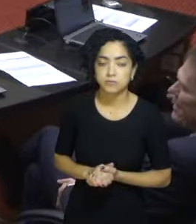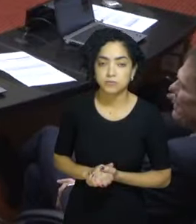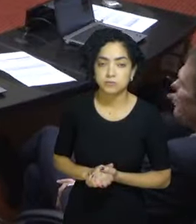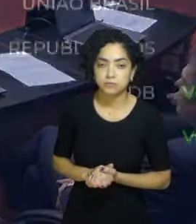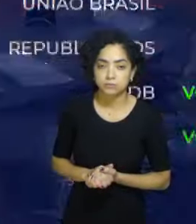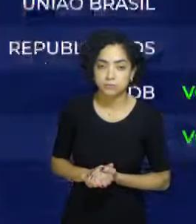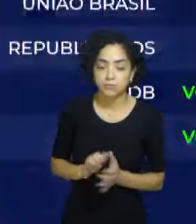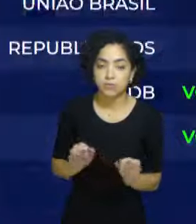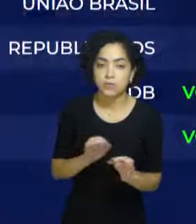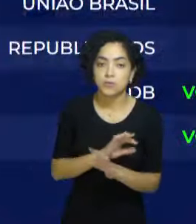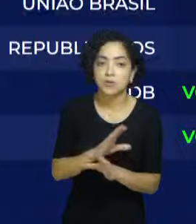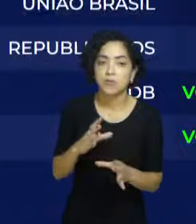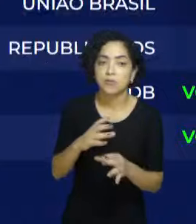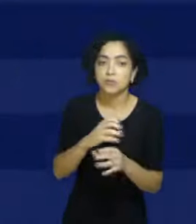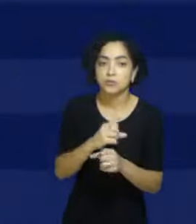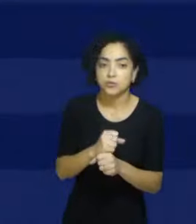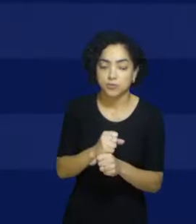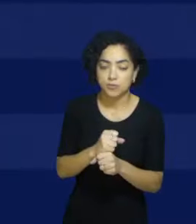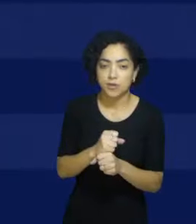Encerrada a votação, colho o resultado.